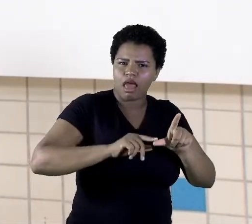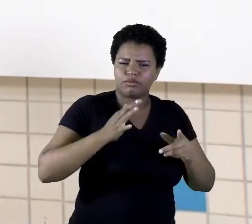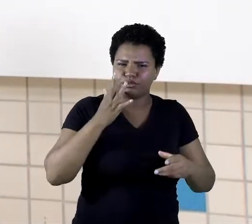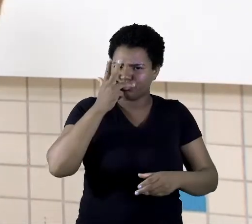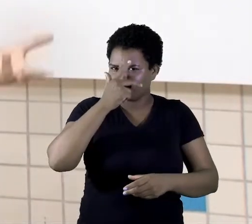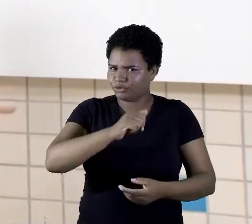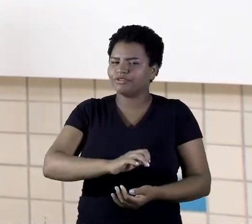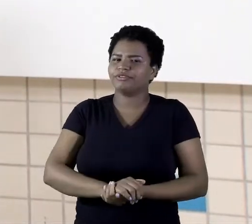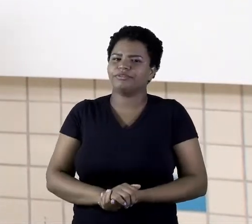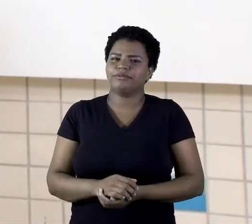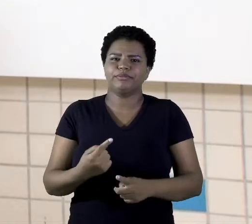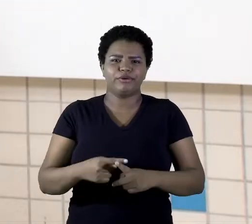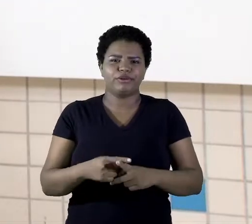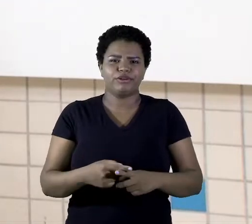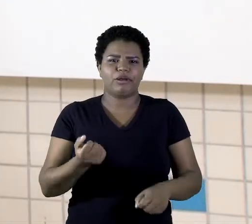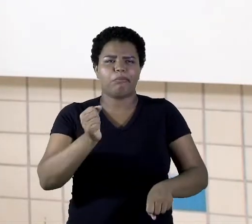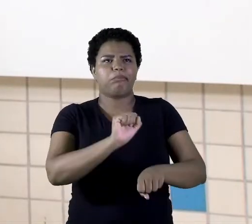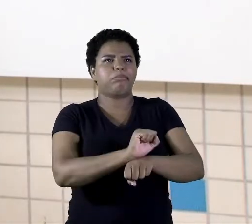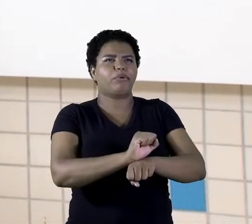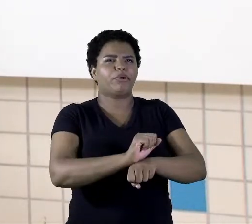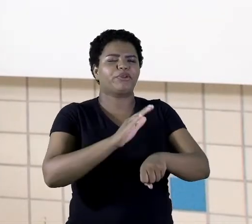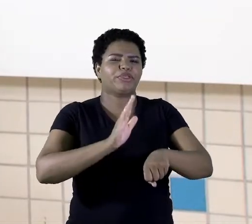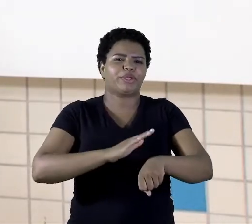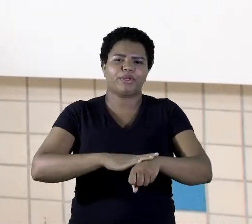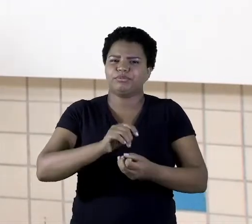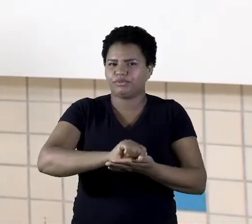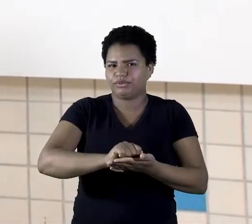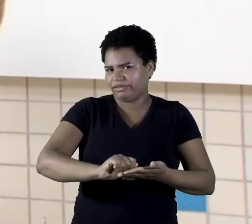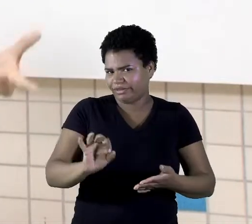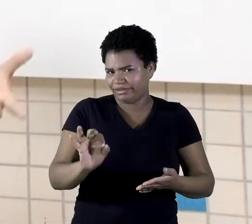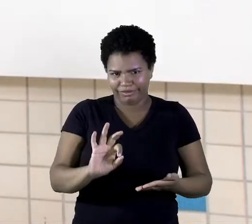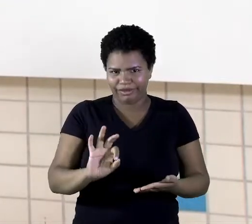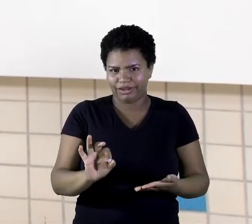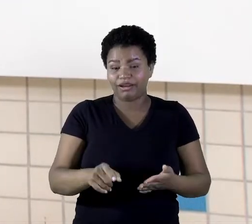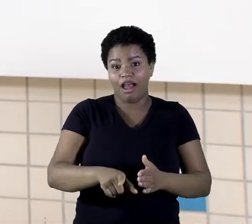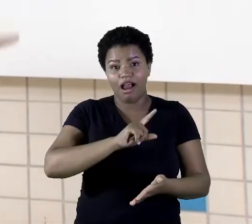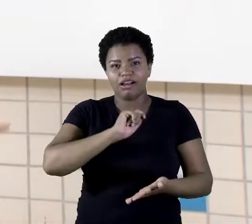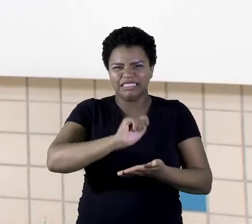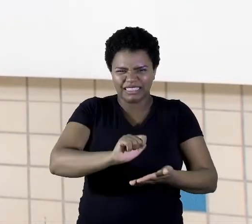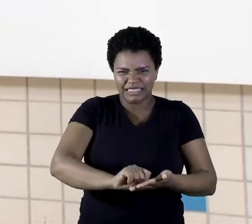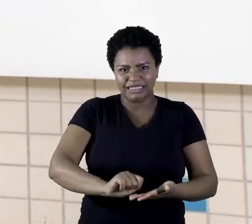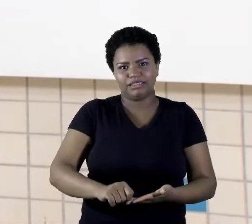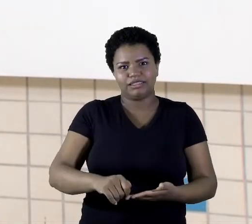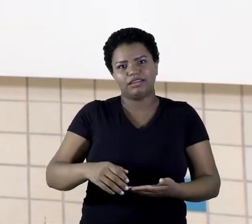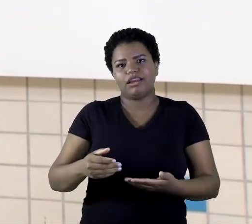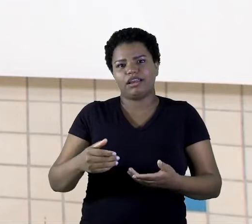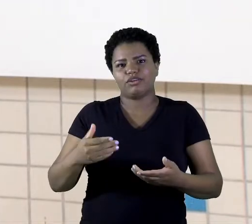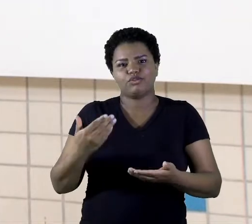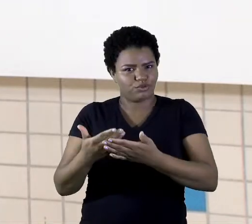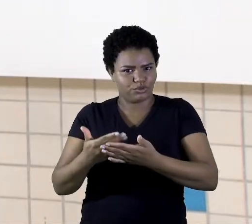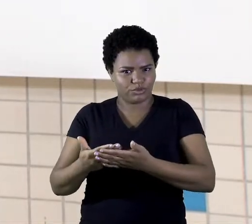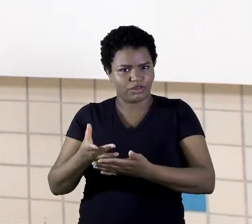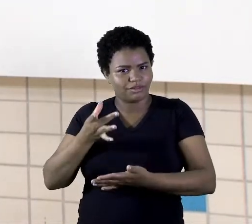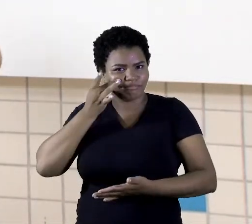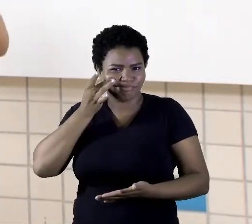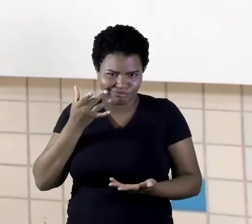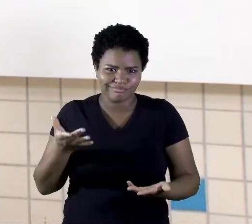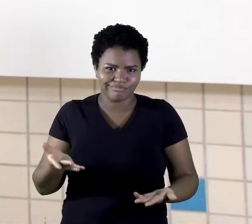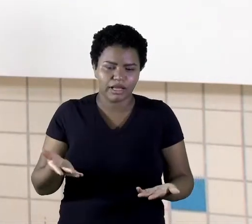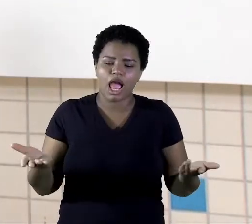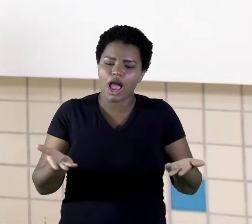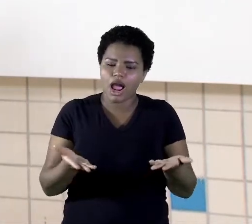de língua portuguesa e copiar a pergunta e responder. Eu tenho certeza que você já está ali